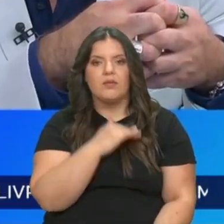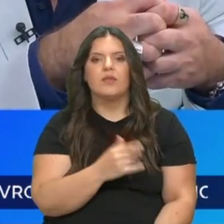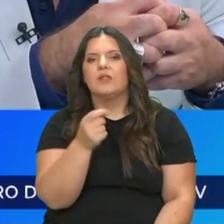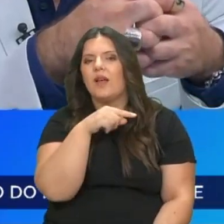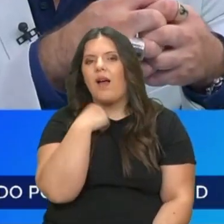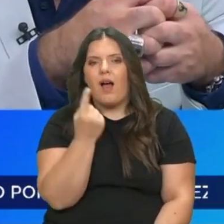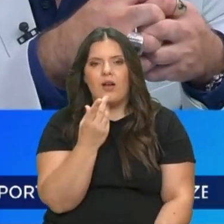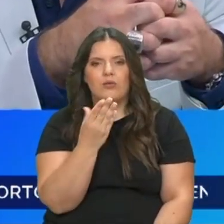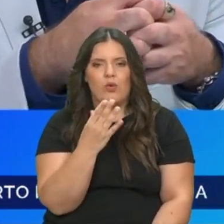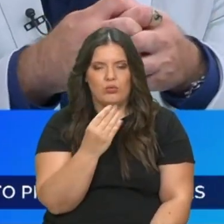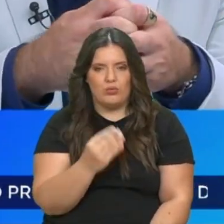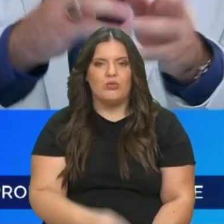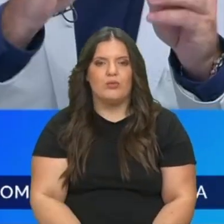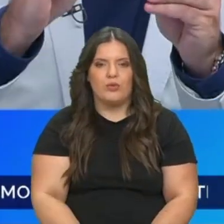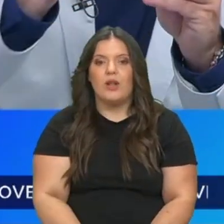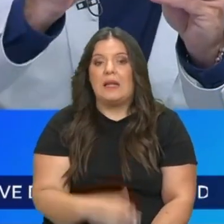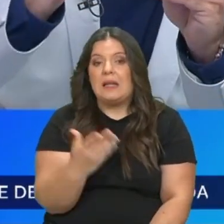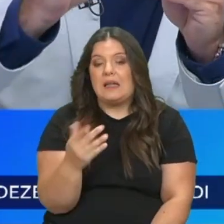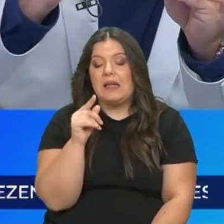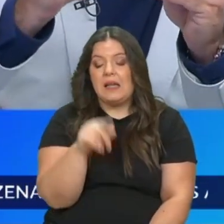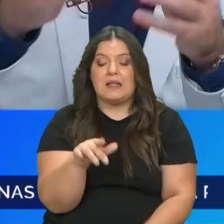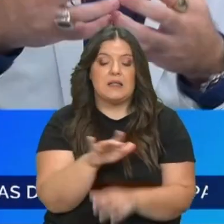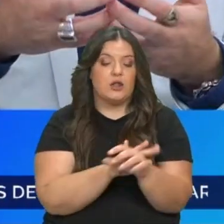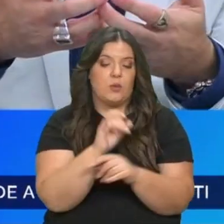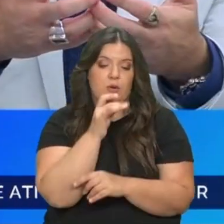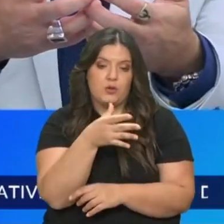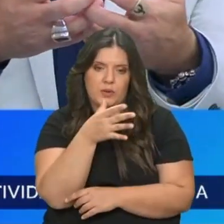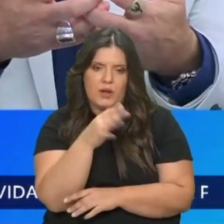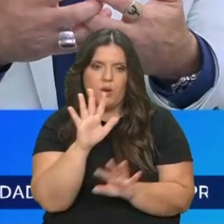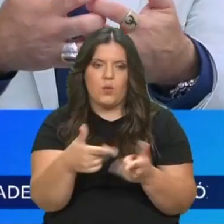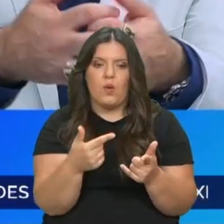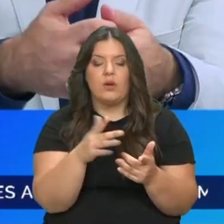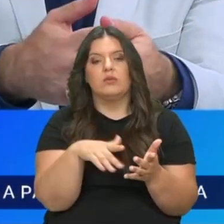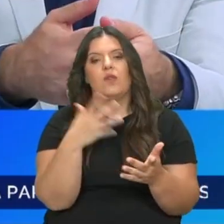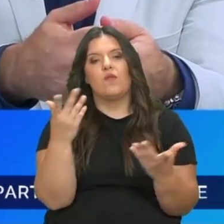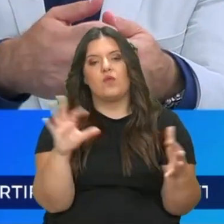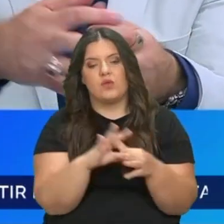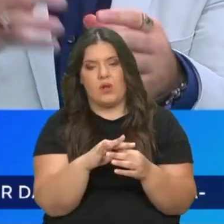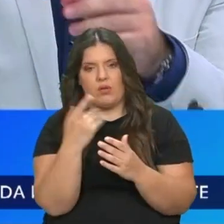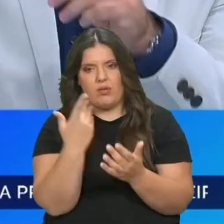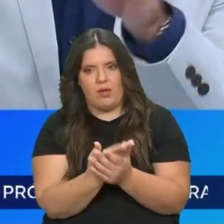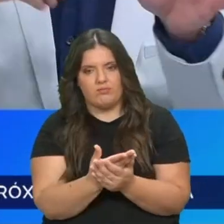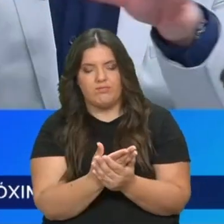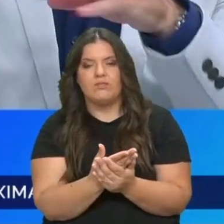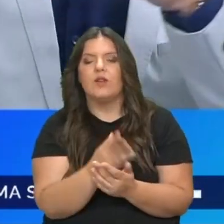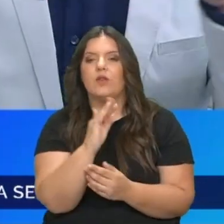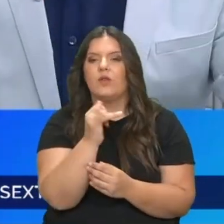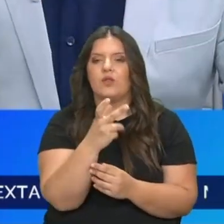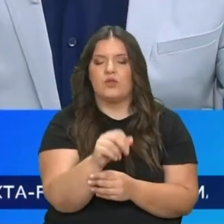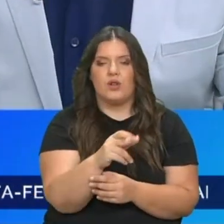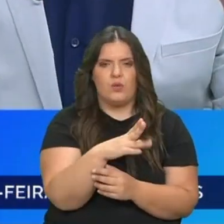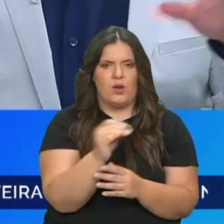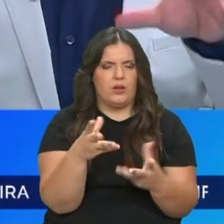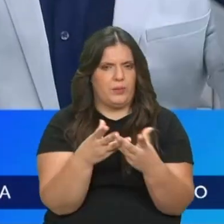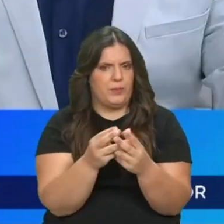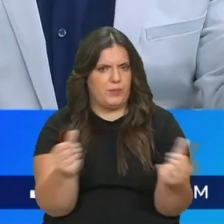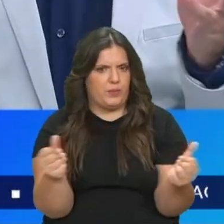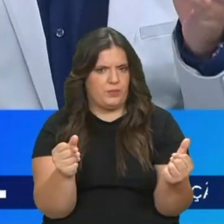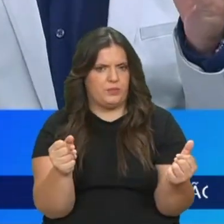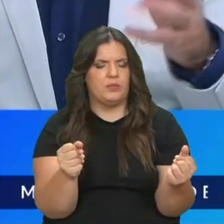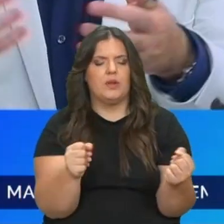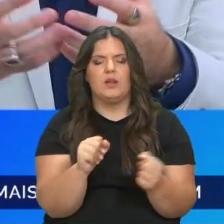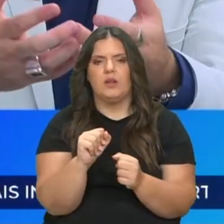raro, mesmo muito raro. Esse cenário pode explicar que, quando se dá esta fusão, o hidrogênio e o hélio desaparecem, nesta fusão das